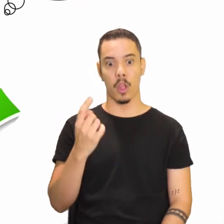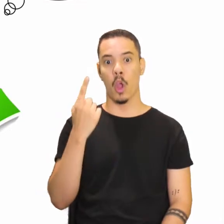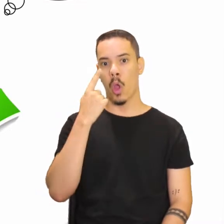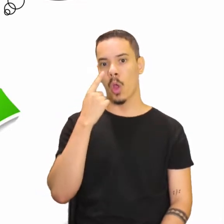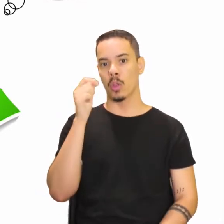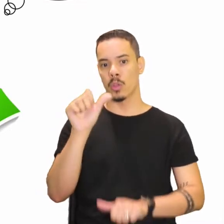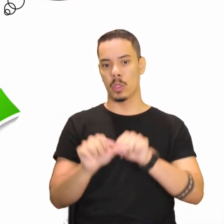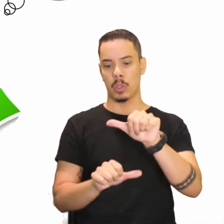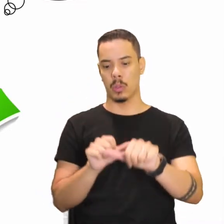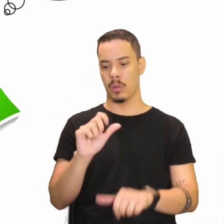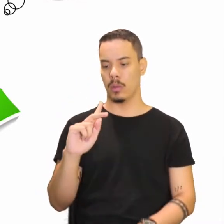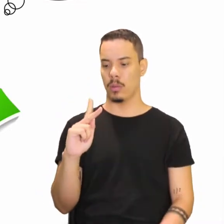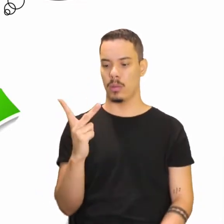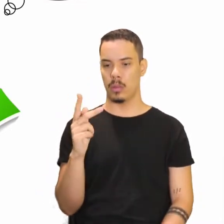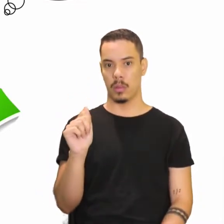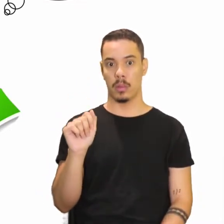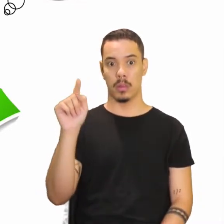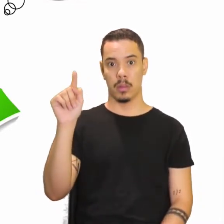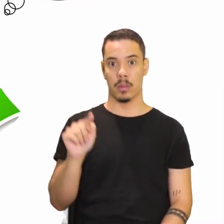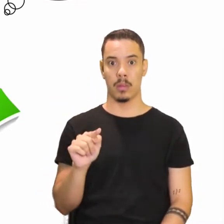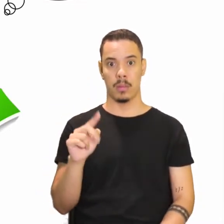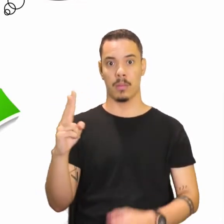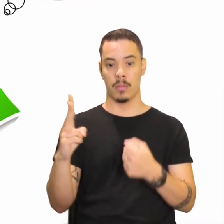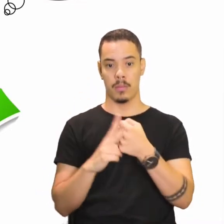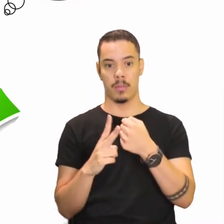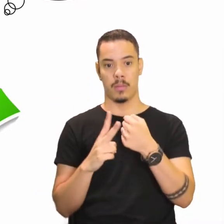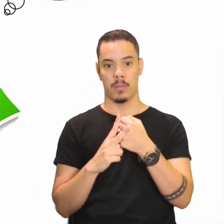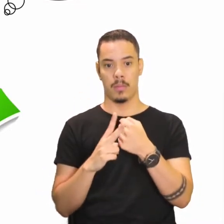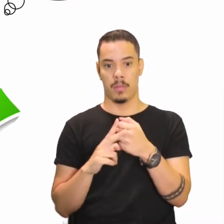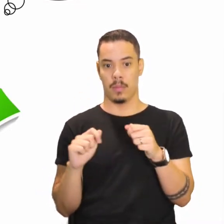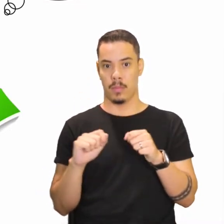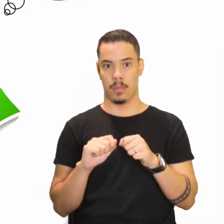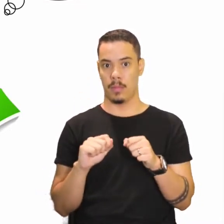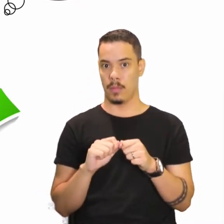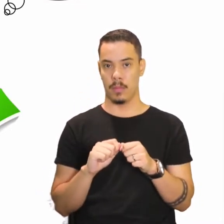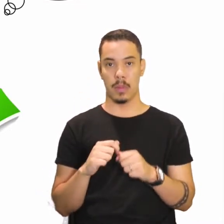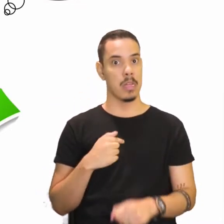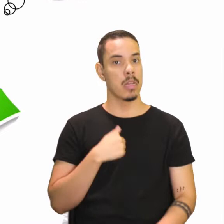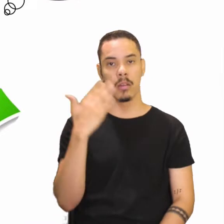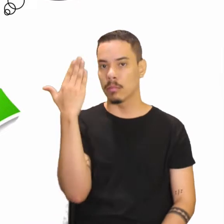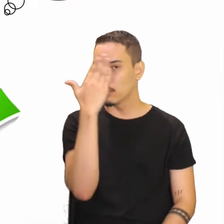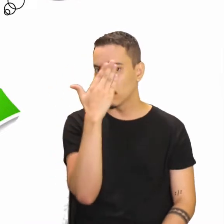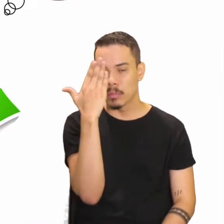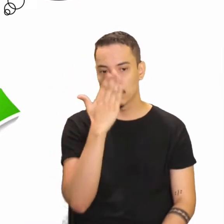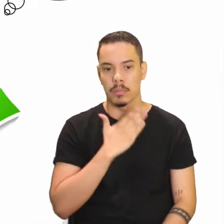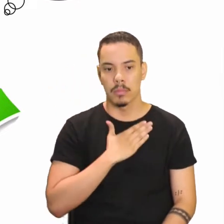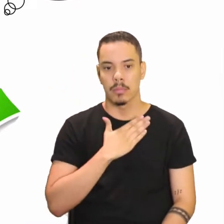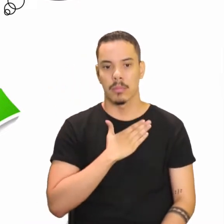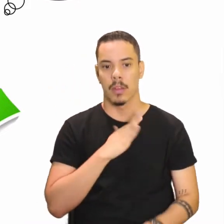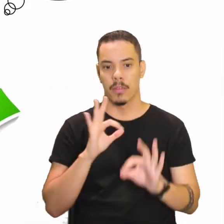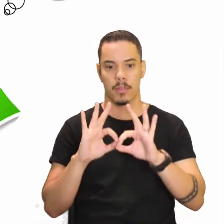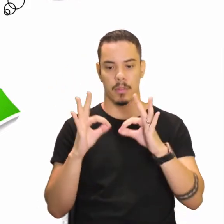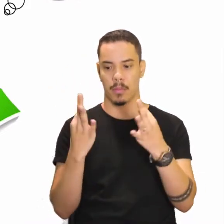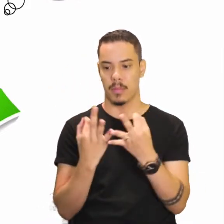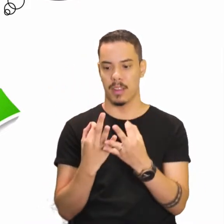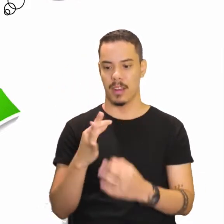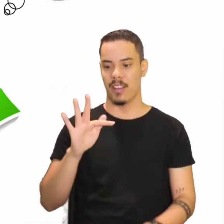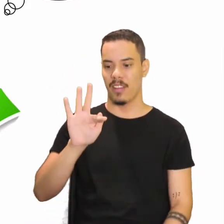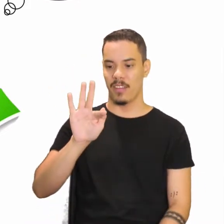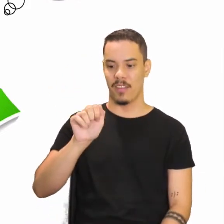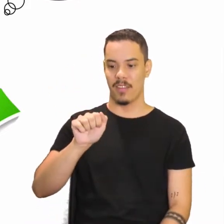azinho aqui pelo verbo fazer. Ó, não vejo a minha família faz 1